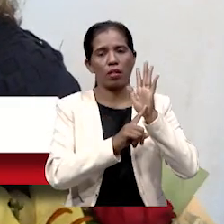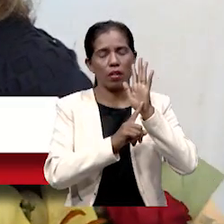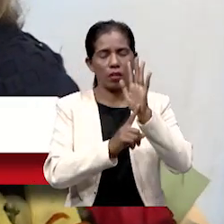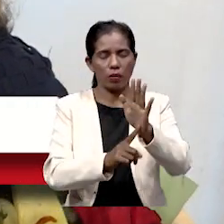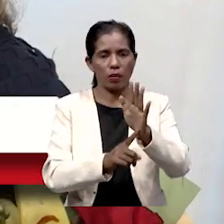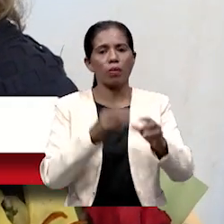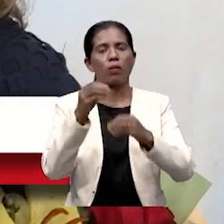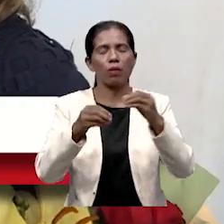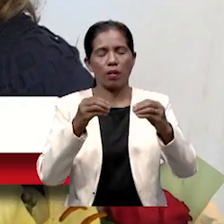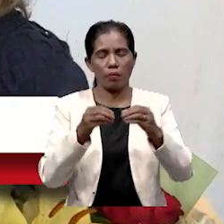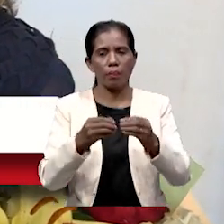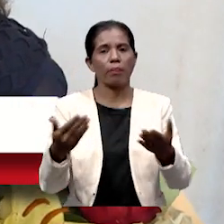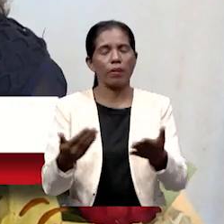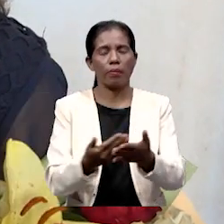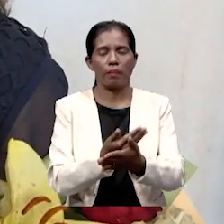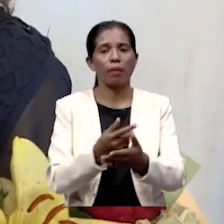a minha primeira visita